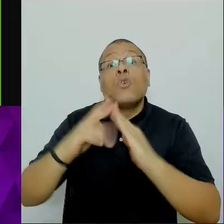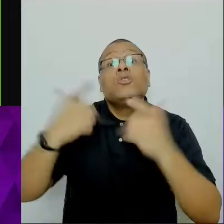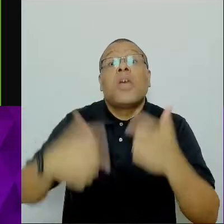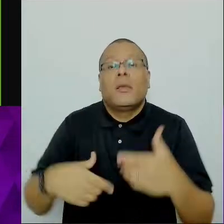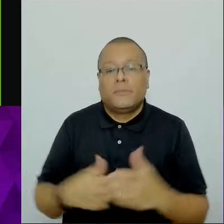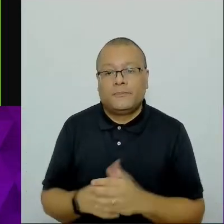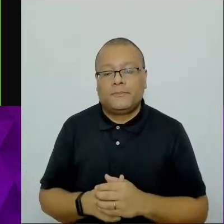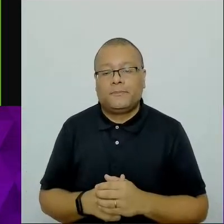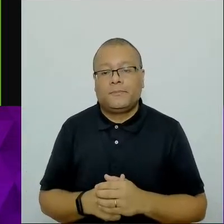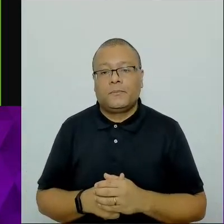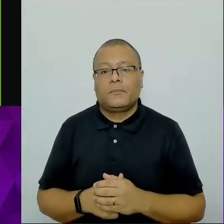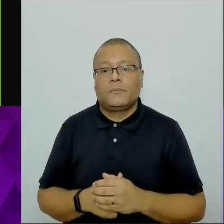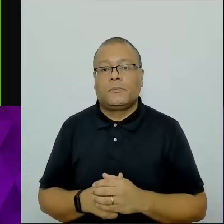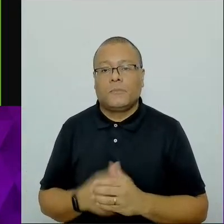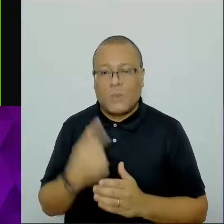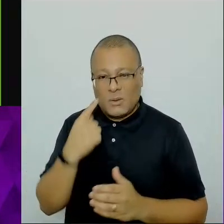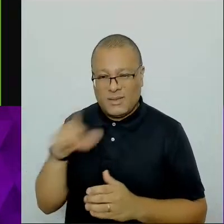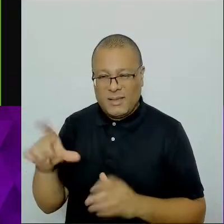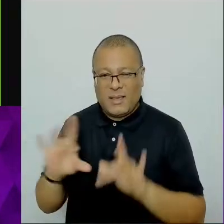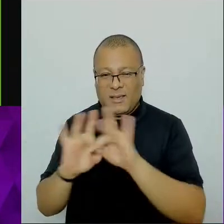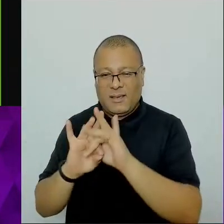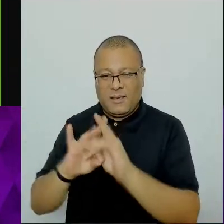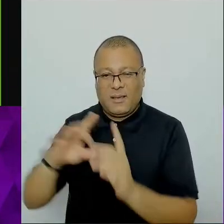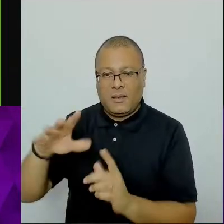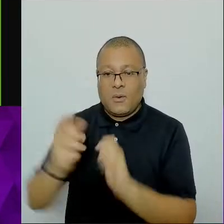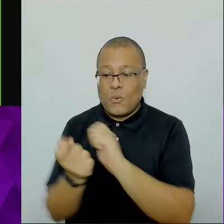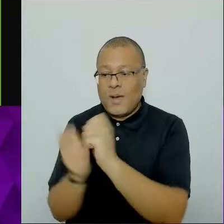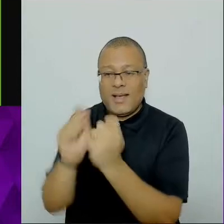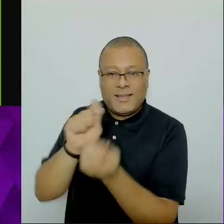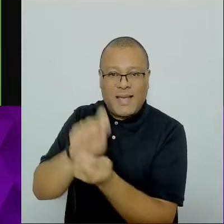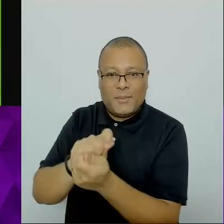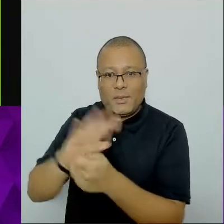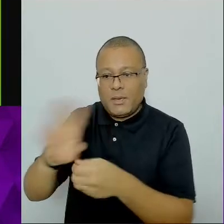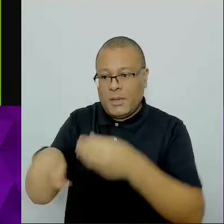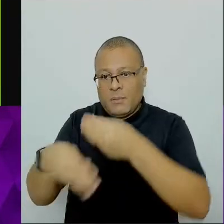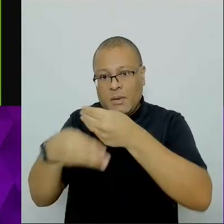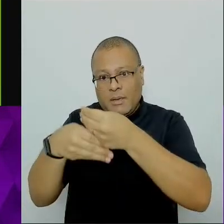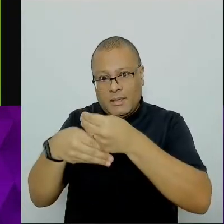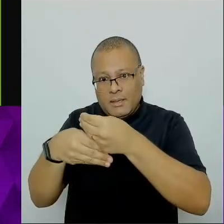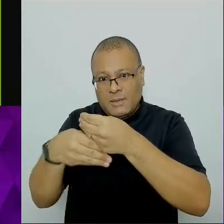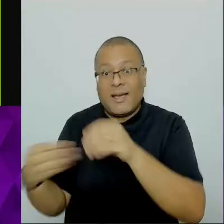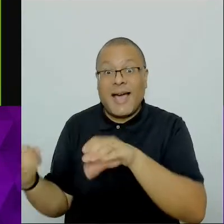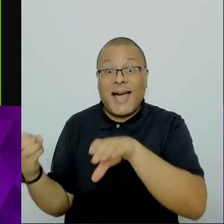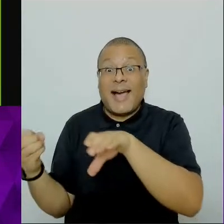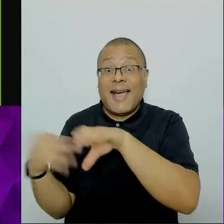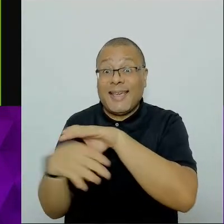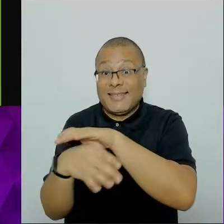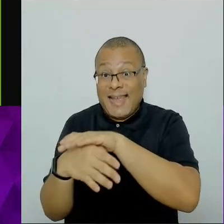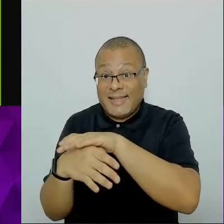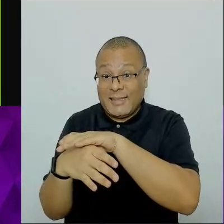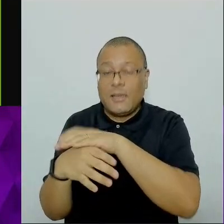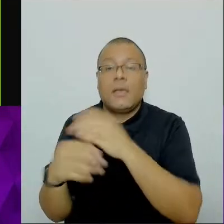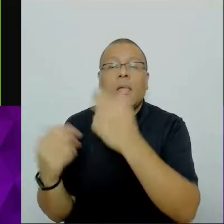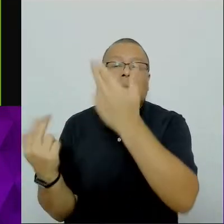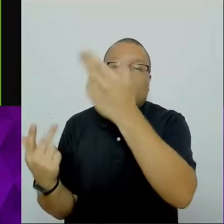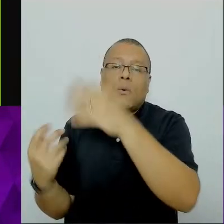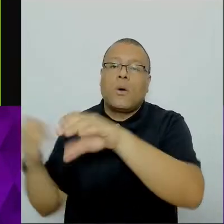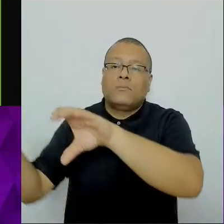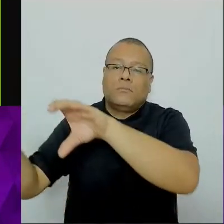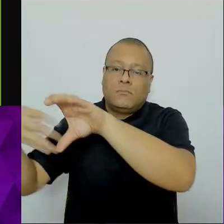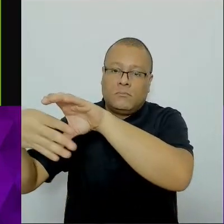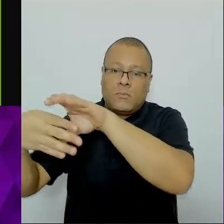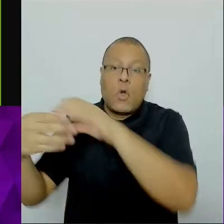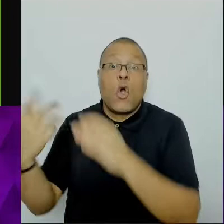Então, aqui na ponta teremos o adapter implementando essa porta Da mesma forma, outro adapter